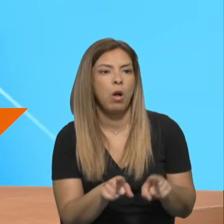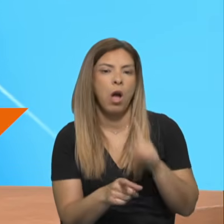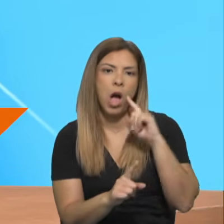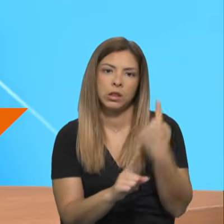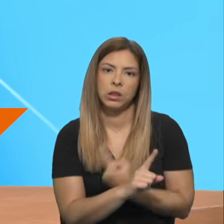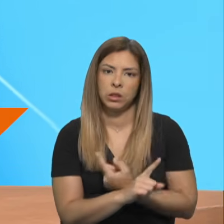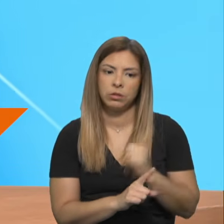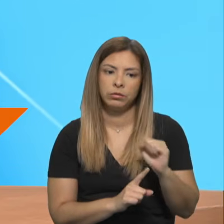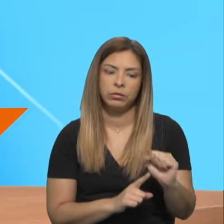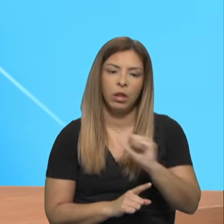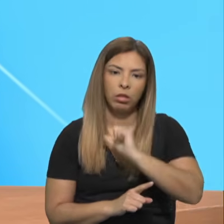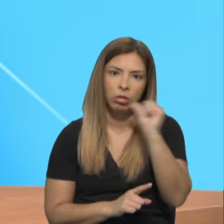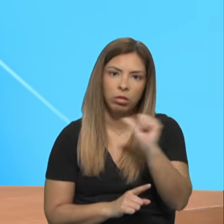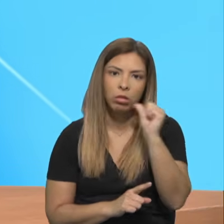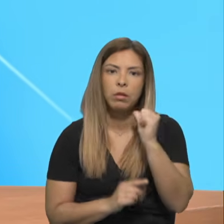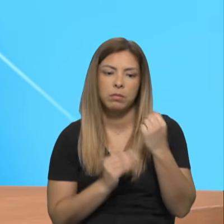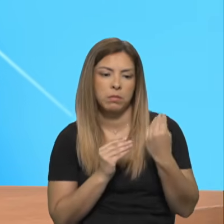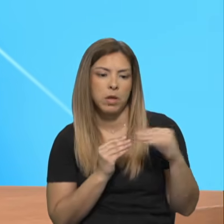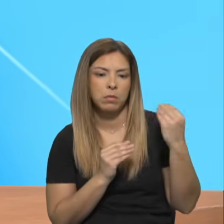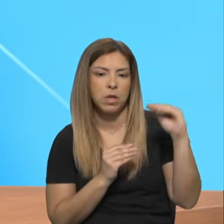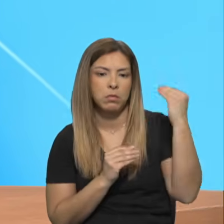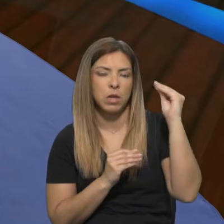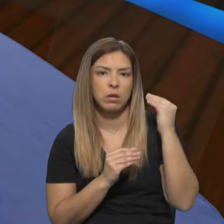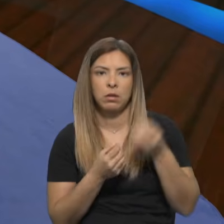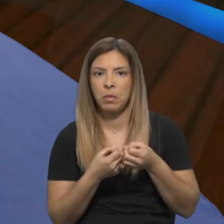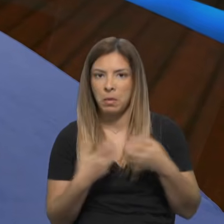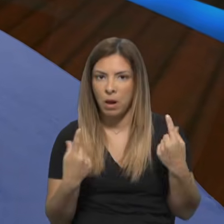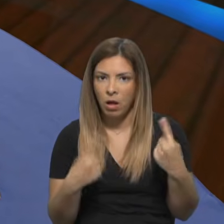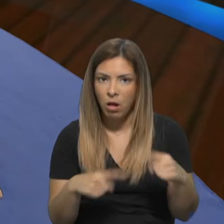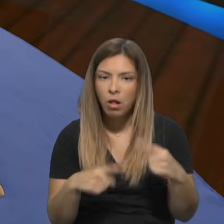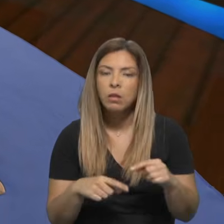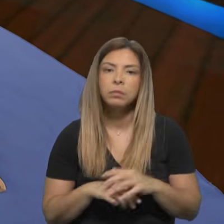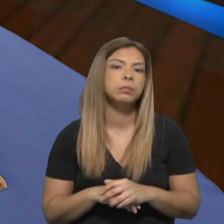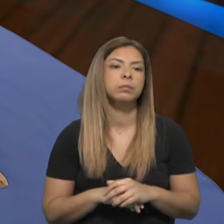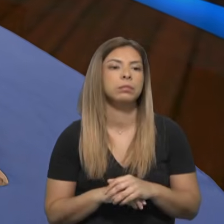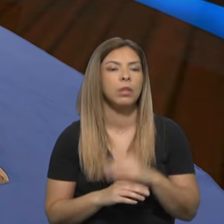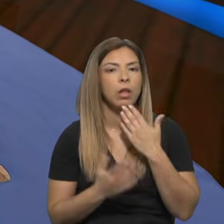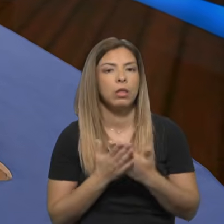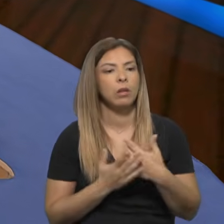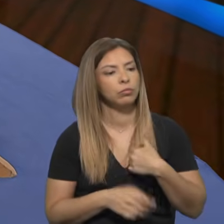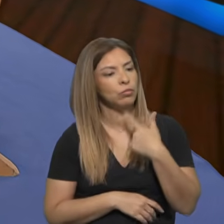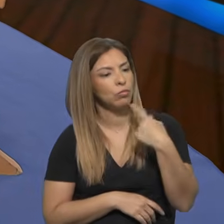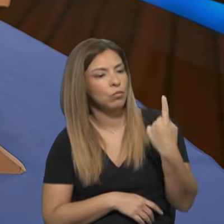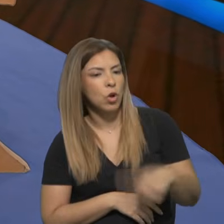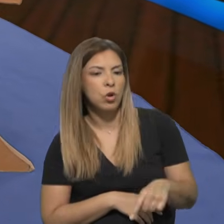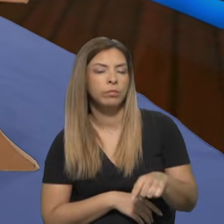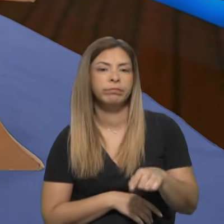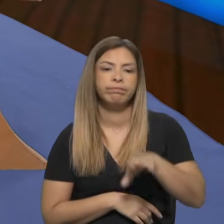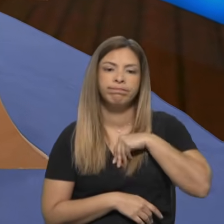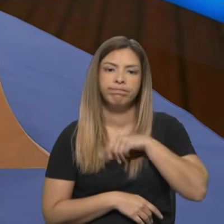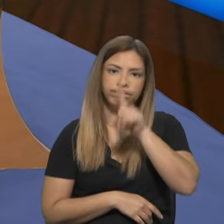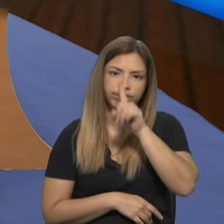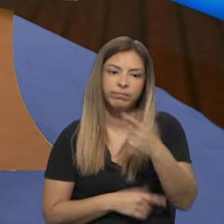que é uma corrente cada vez mais dominante, no sentido de nos resignarmos à guerra, de banalizar a